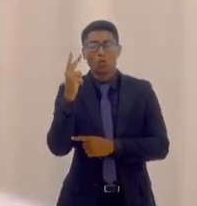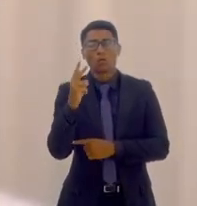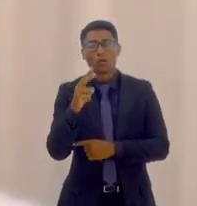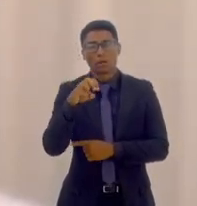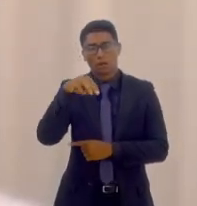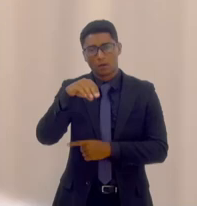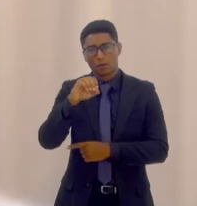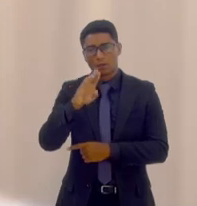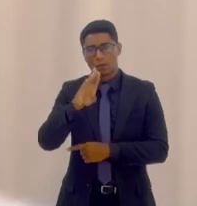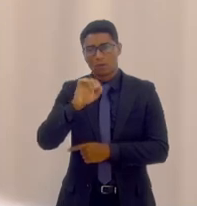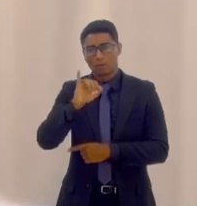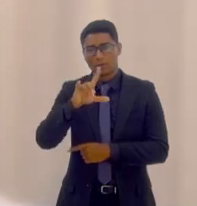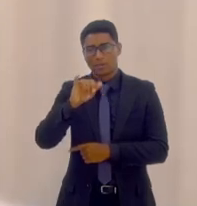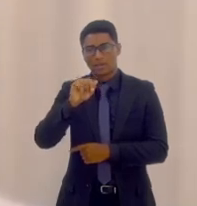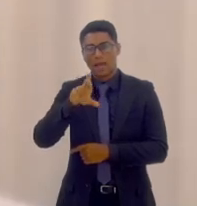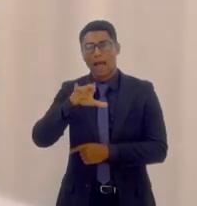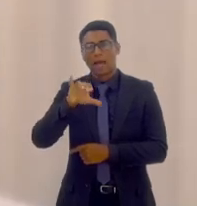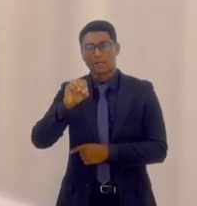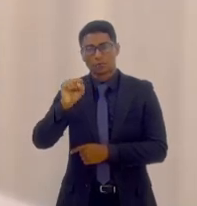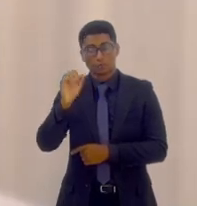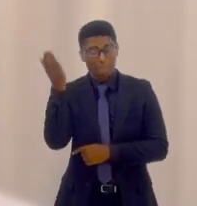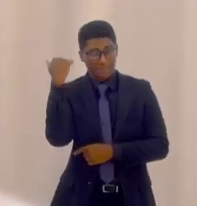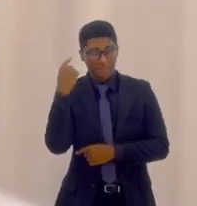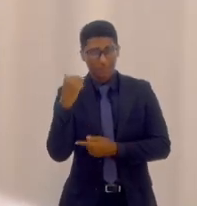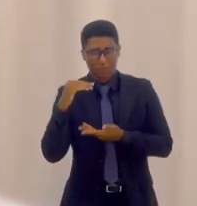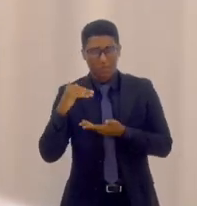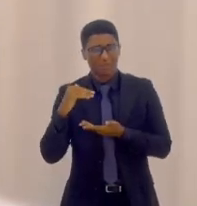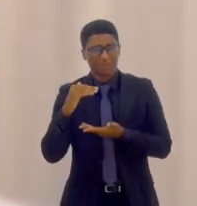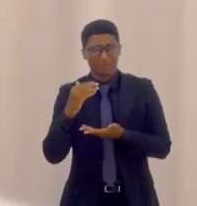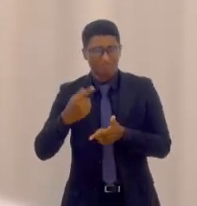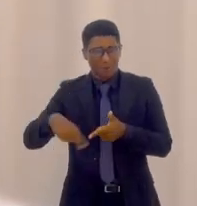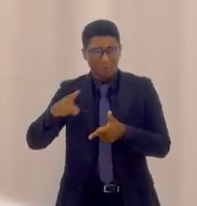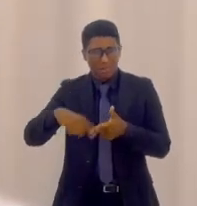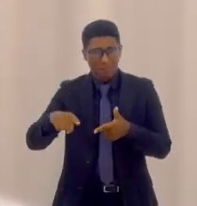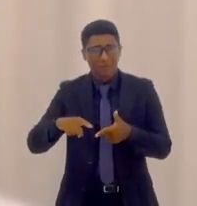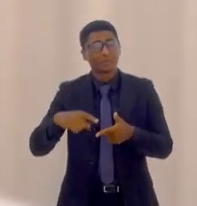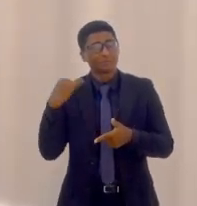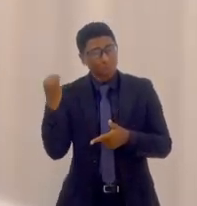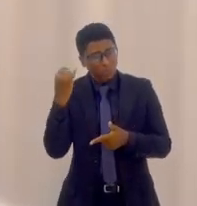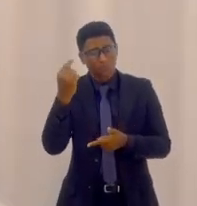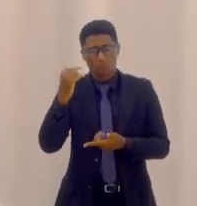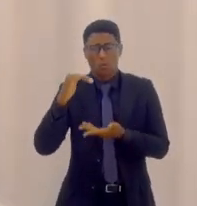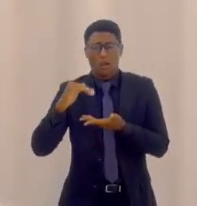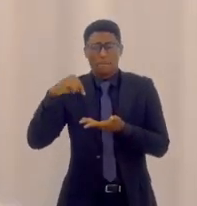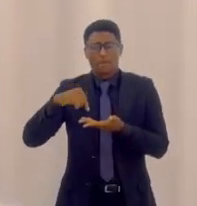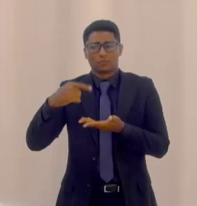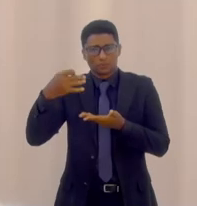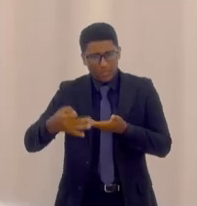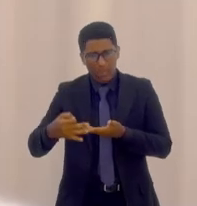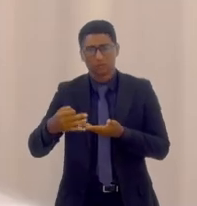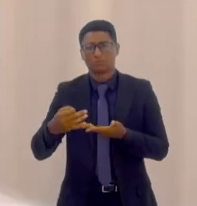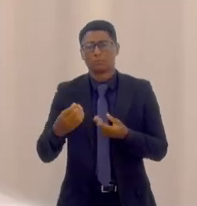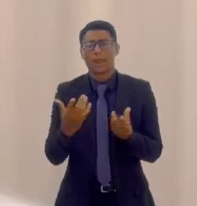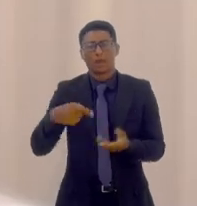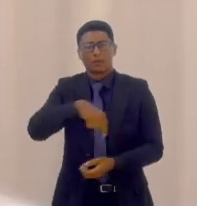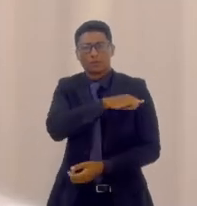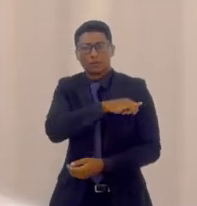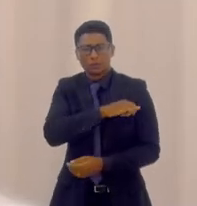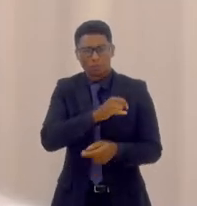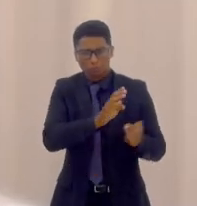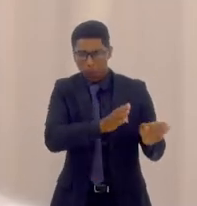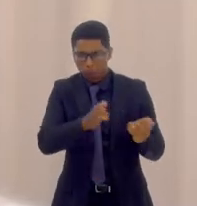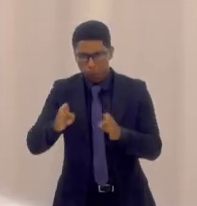que a Comissão de Valores Mobiliários, que andou tendo algum problema de orçamento, tenha o seu orçamento revisto para que possa funcionar bem no Rio de Janeiro.